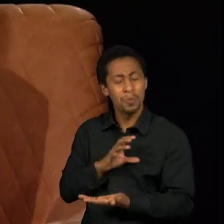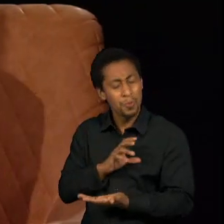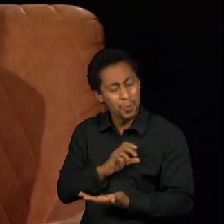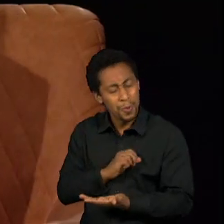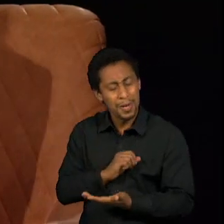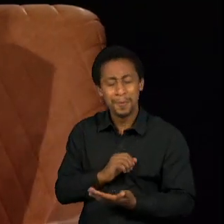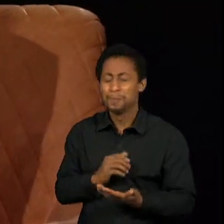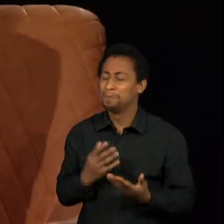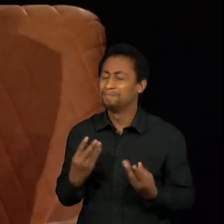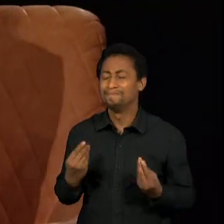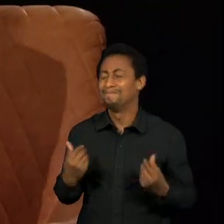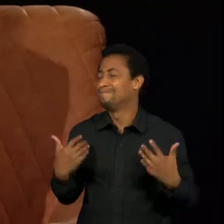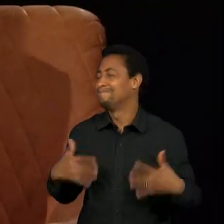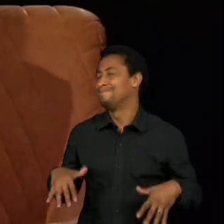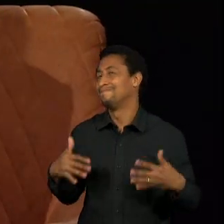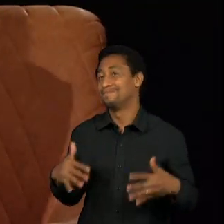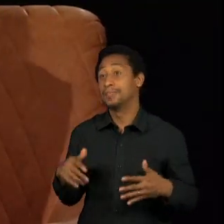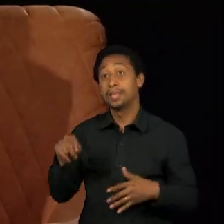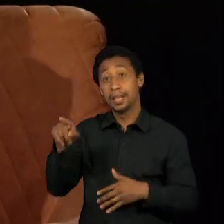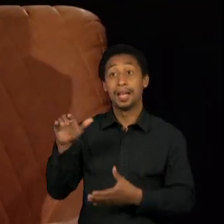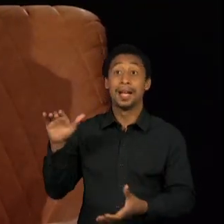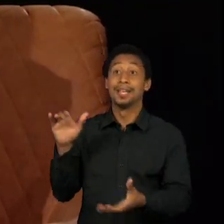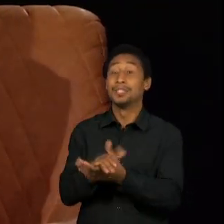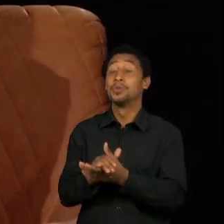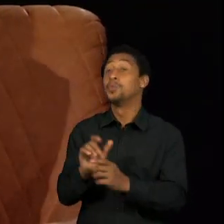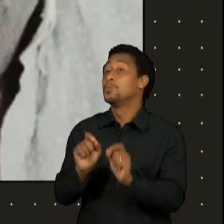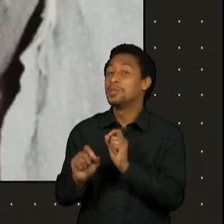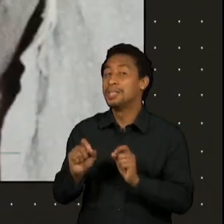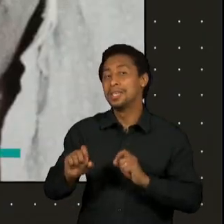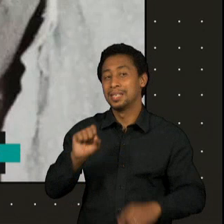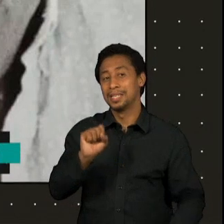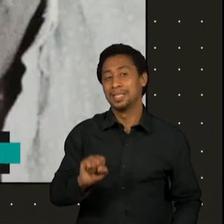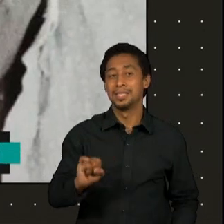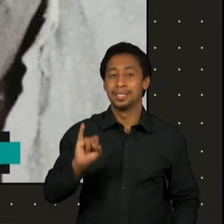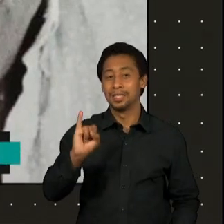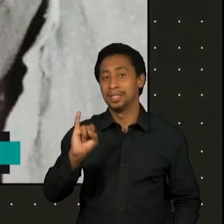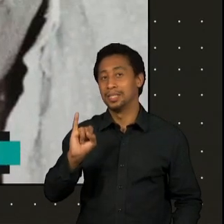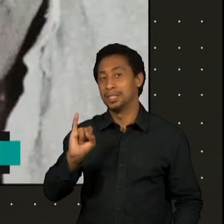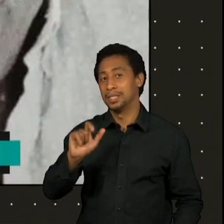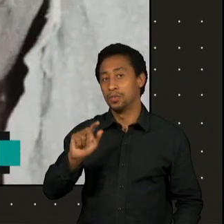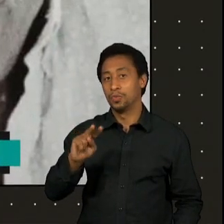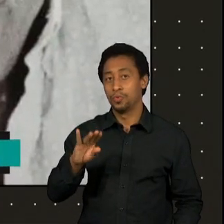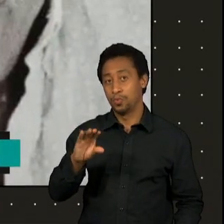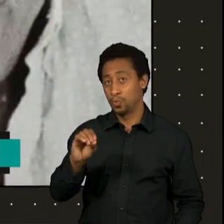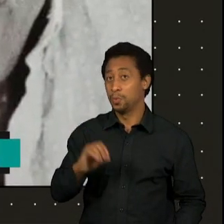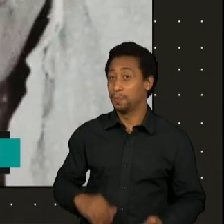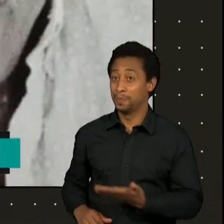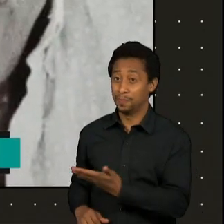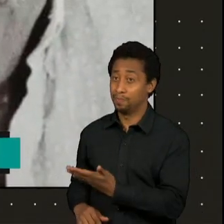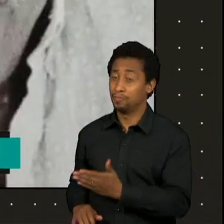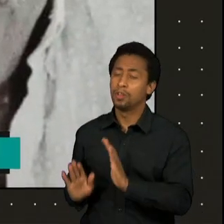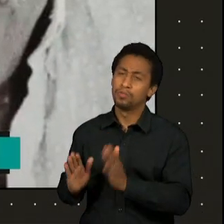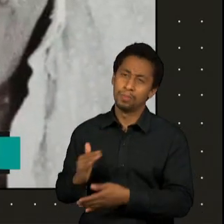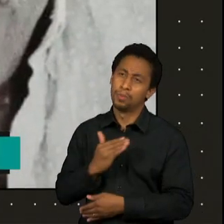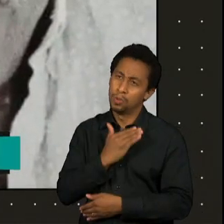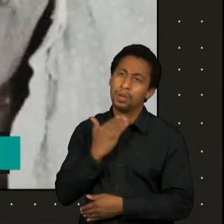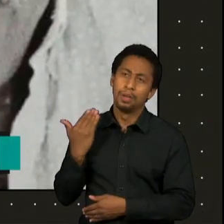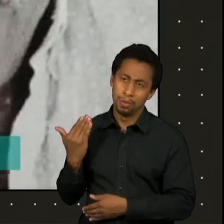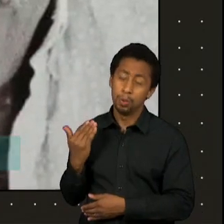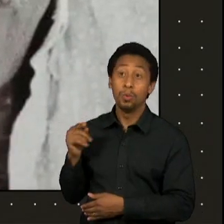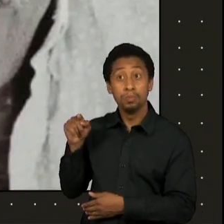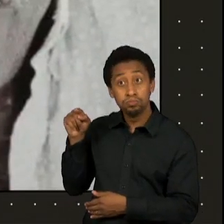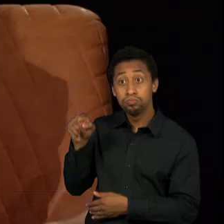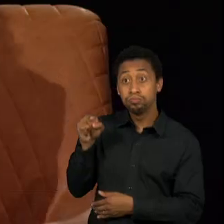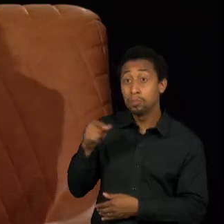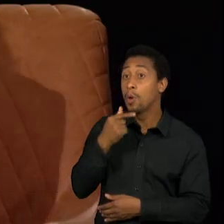muito. E ela foi casada com Silvio Robato, que faleceu, né? E Silvio também, ele tinha